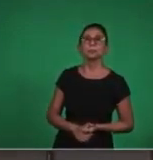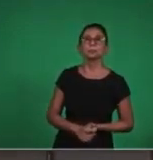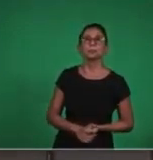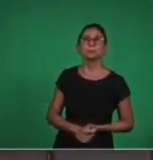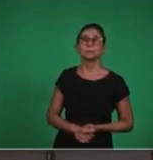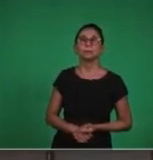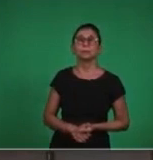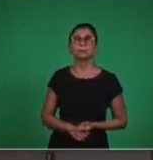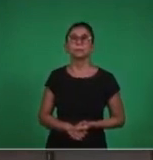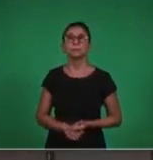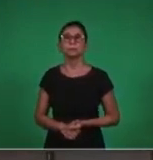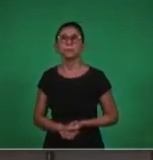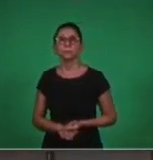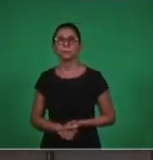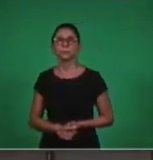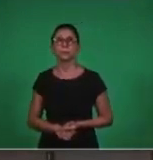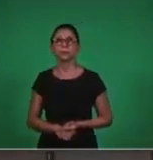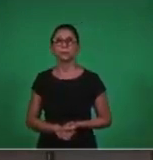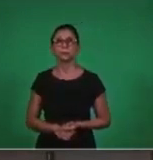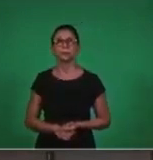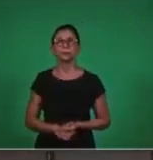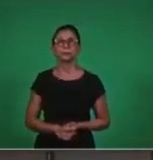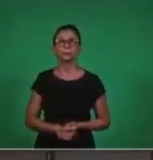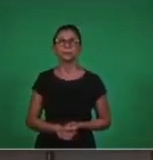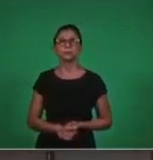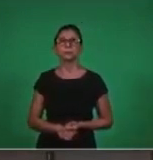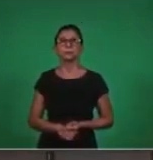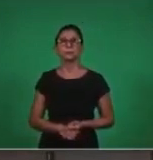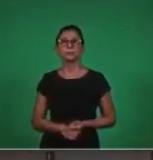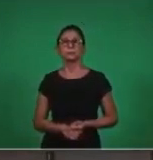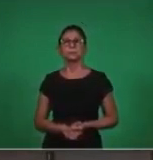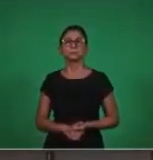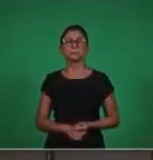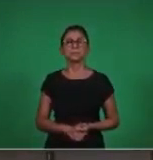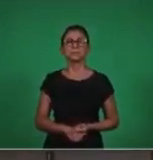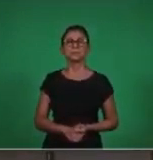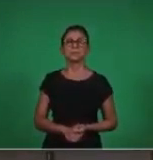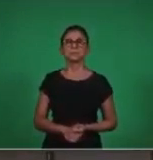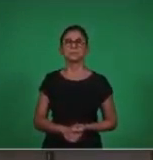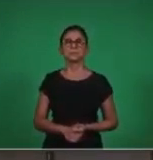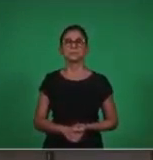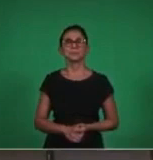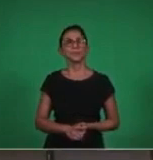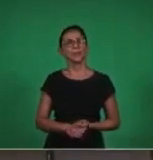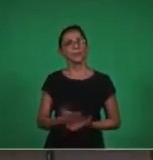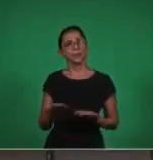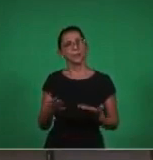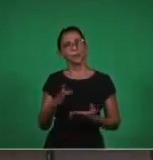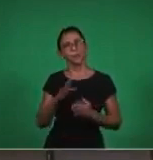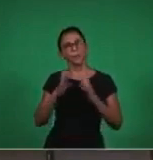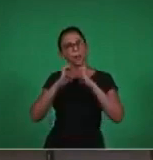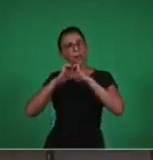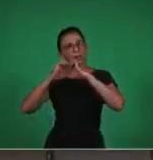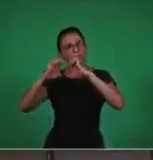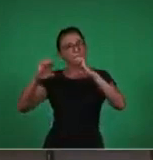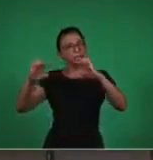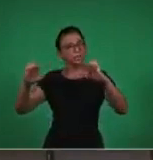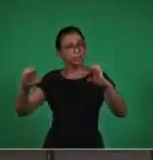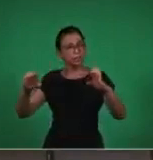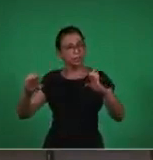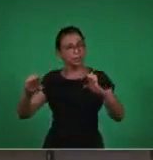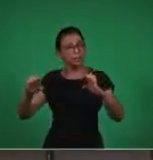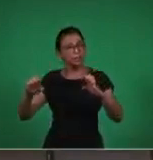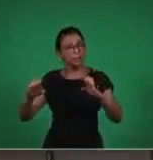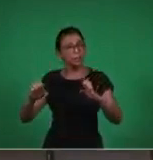O que é que eu escrevi? Será que dá para esses hieróglifos aqui? Evangelho. O evangelho é um